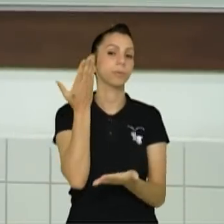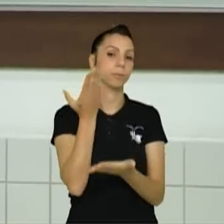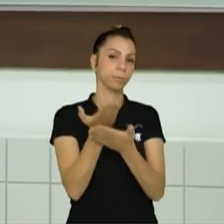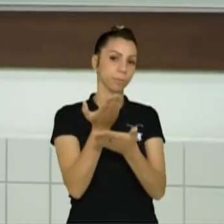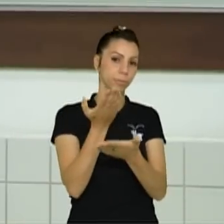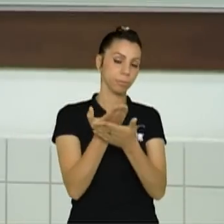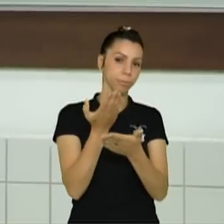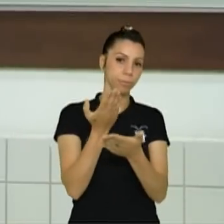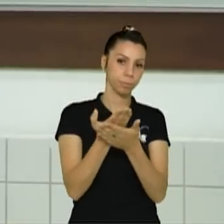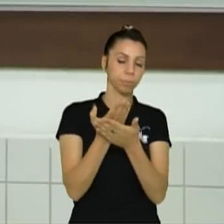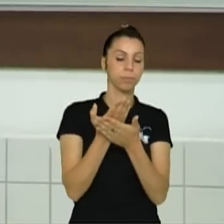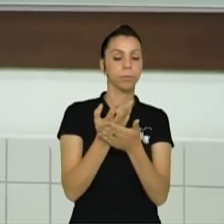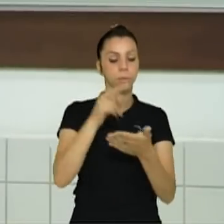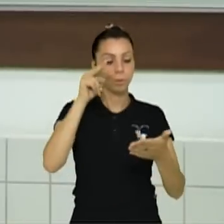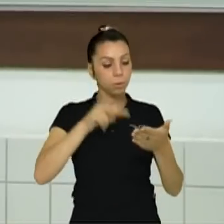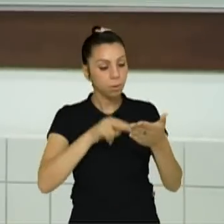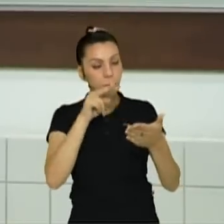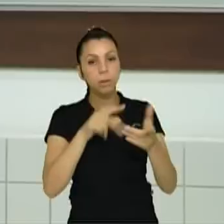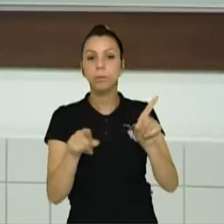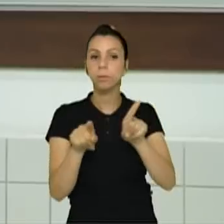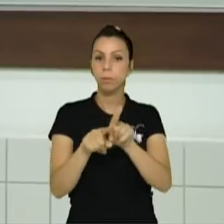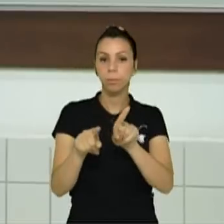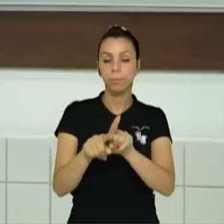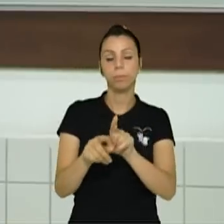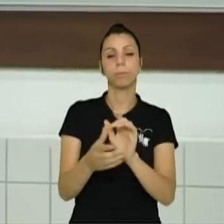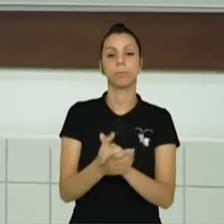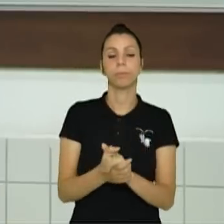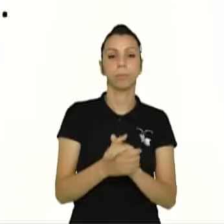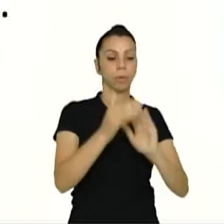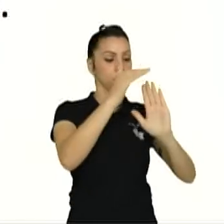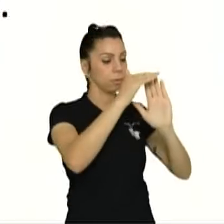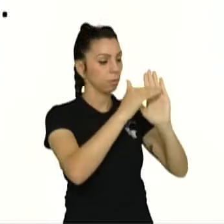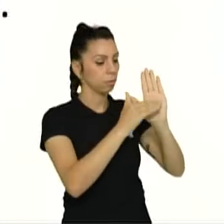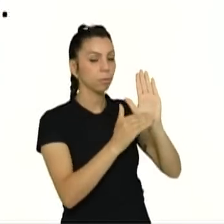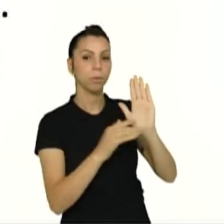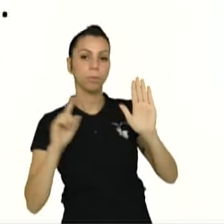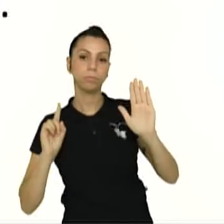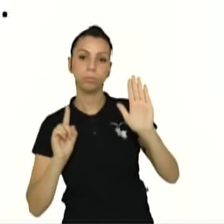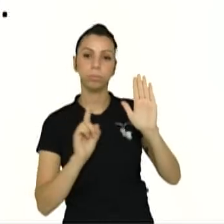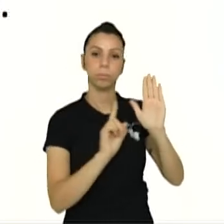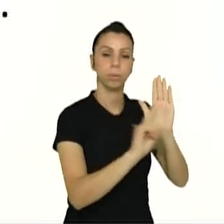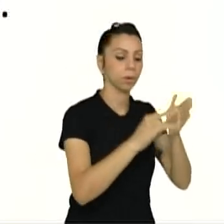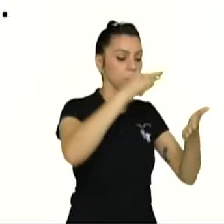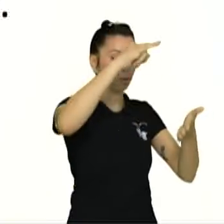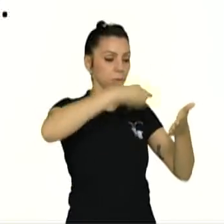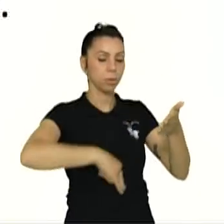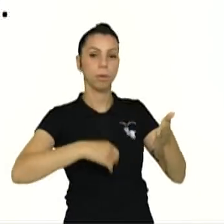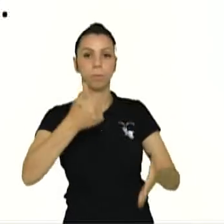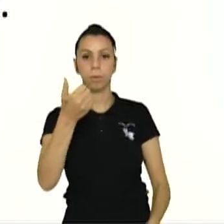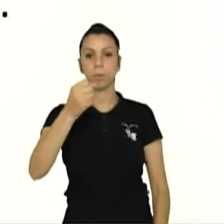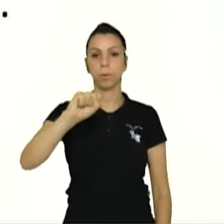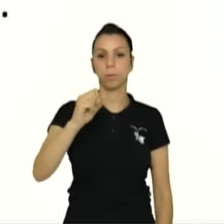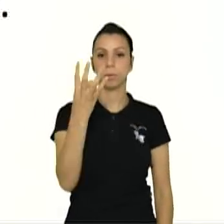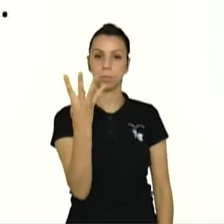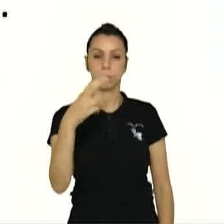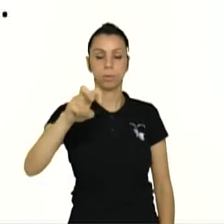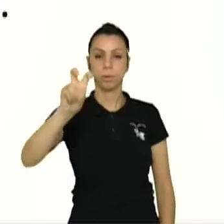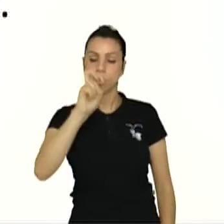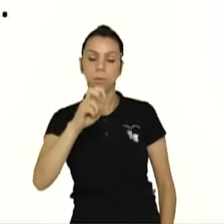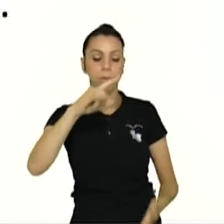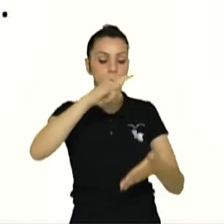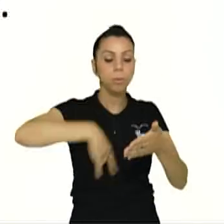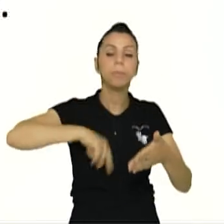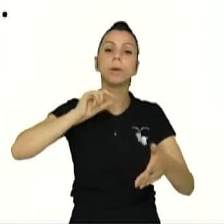de falar e de ler, olha só, o regulamento das missões, esse documento de 1845, tinha